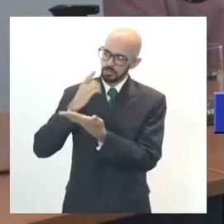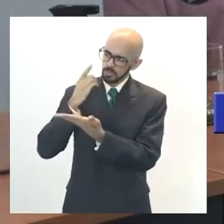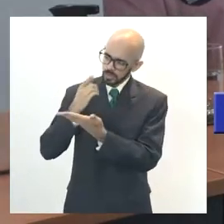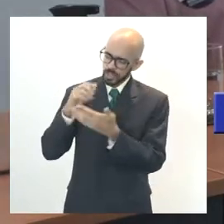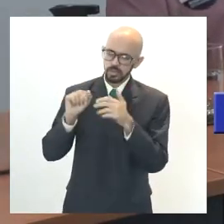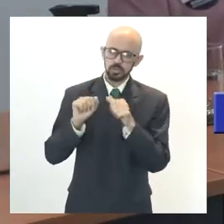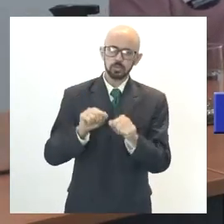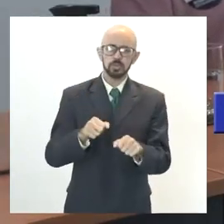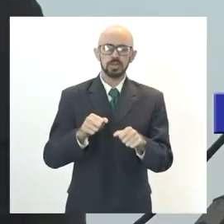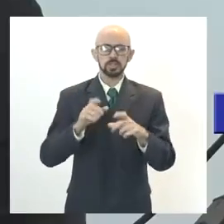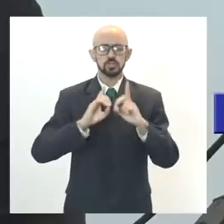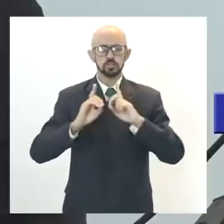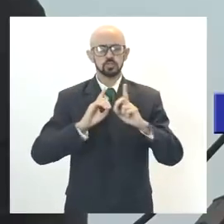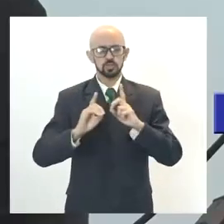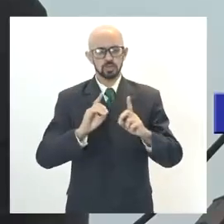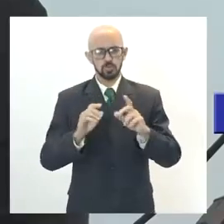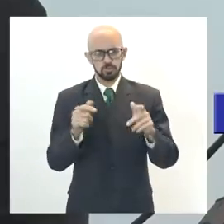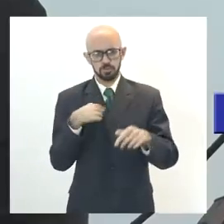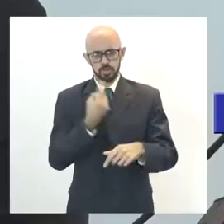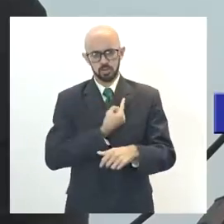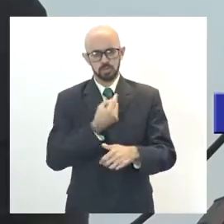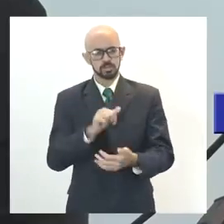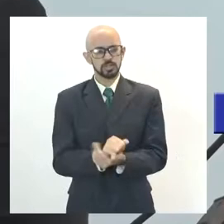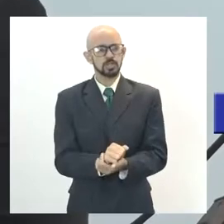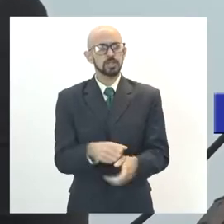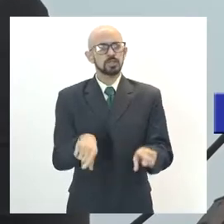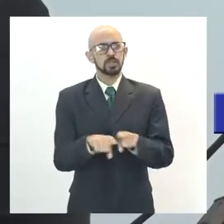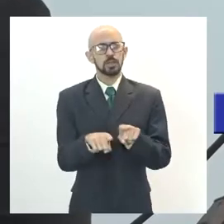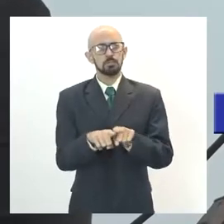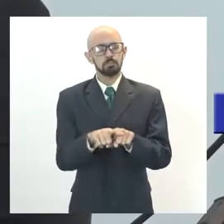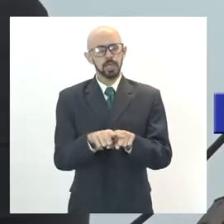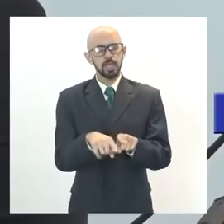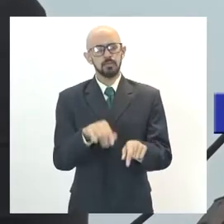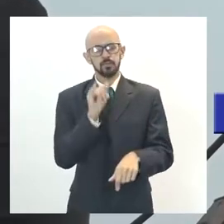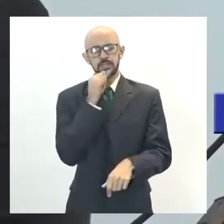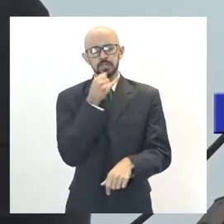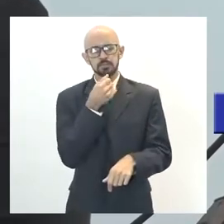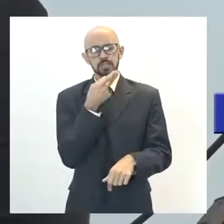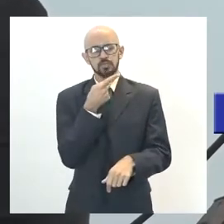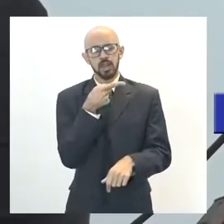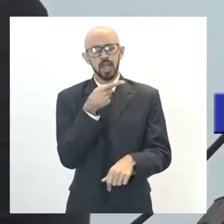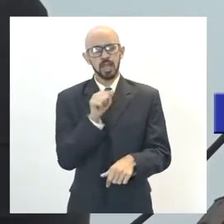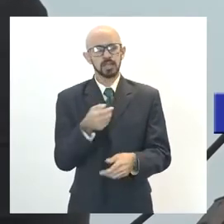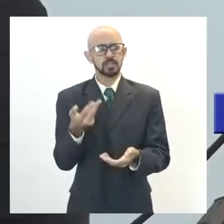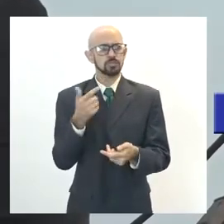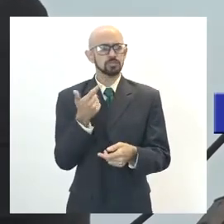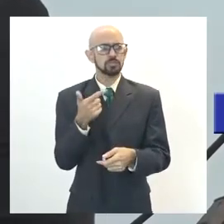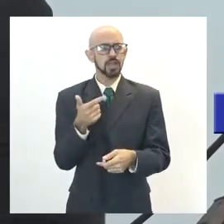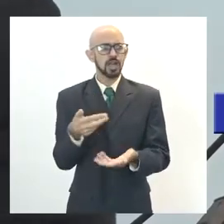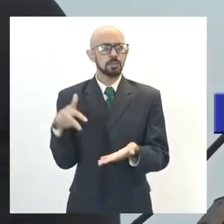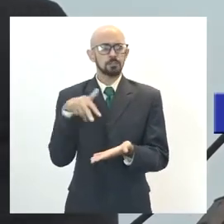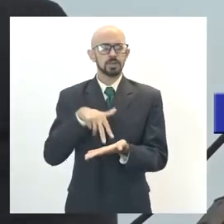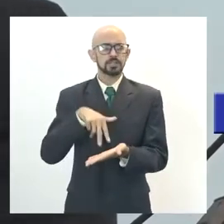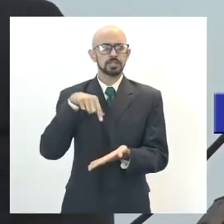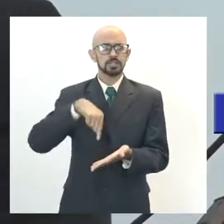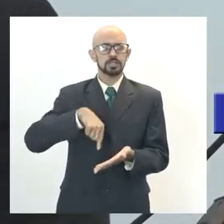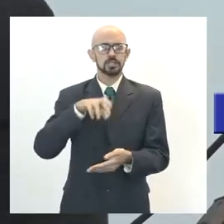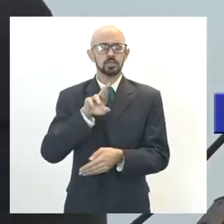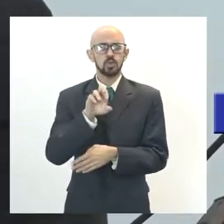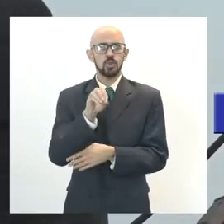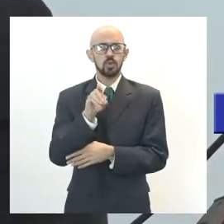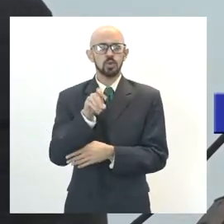trazendo a discussão para a gente inclusive nesse ensejo a lamentar né ah não apresenta do deputado Rodrigo Amorim que é o presidente